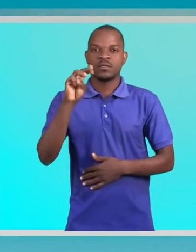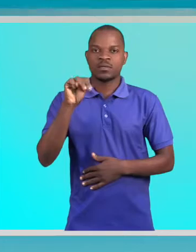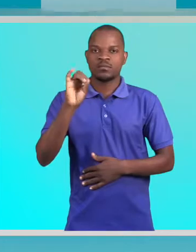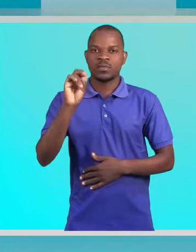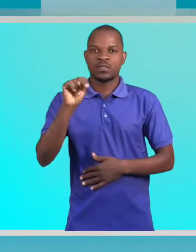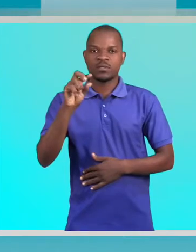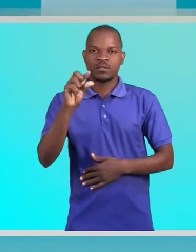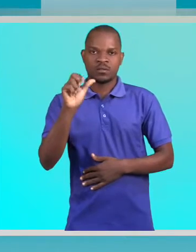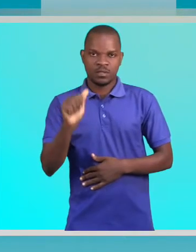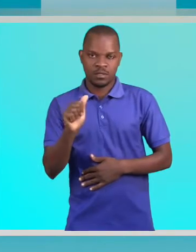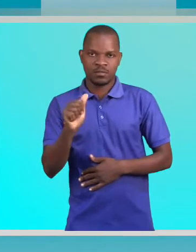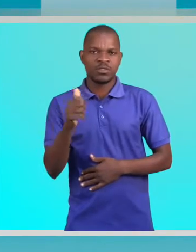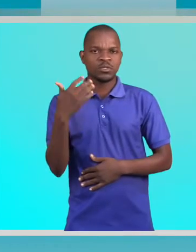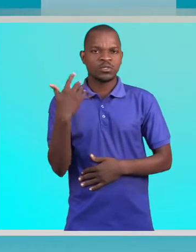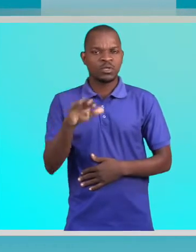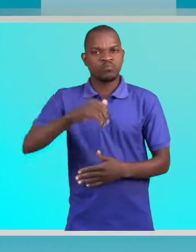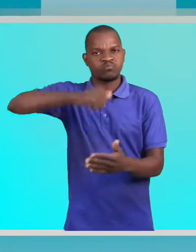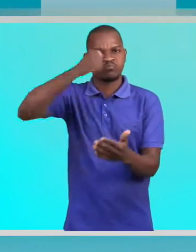já aprovaram.